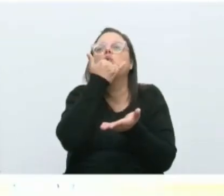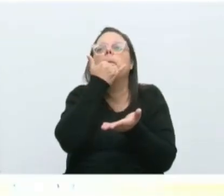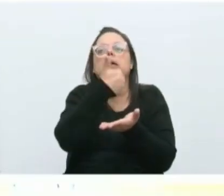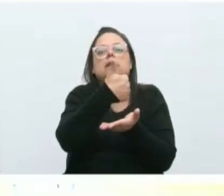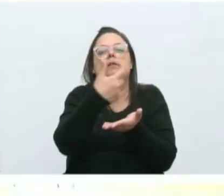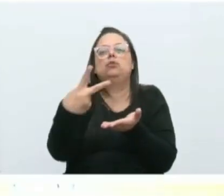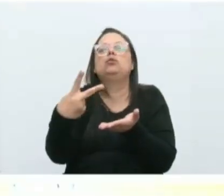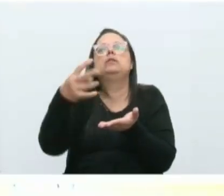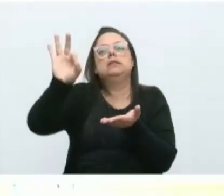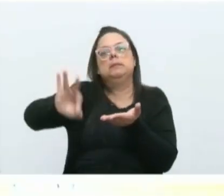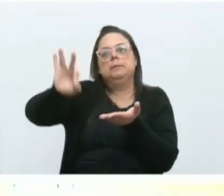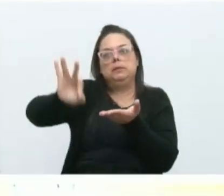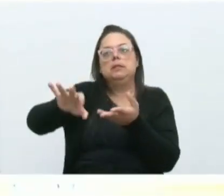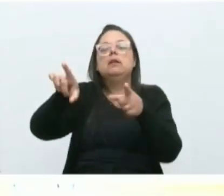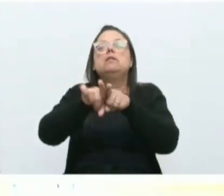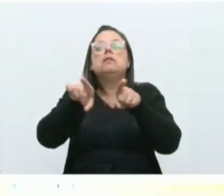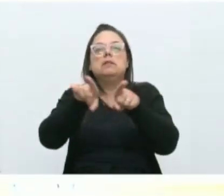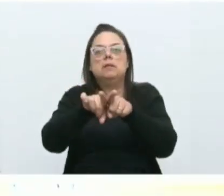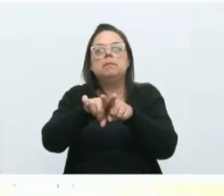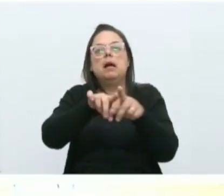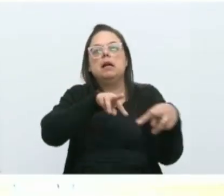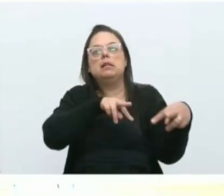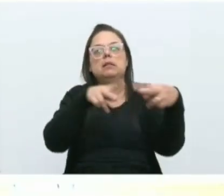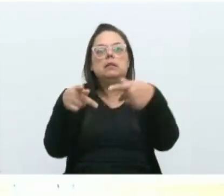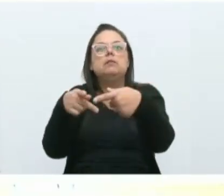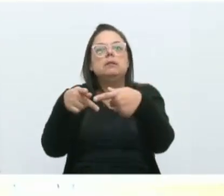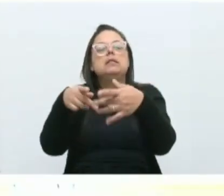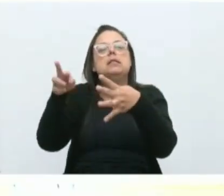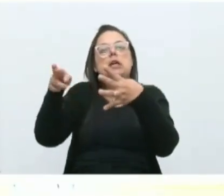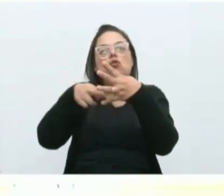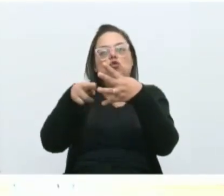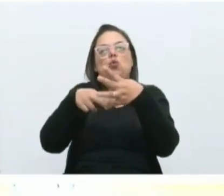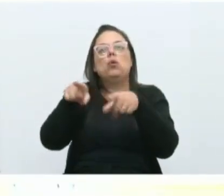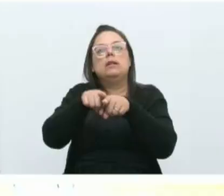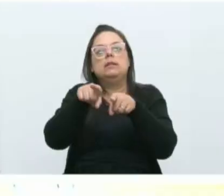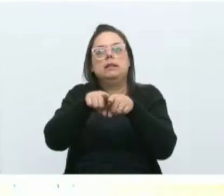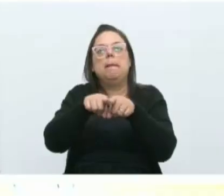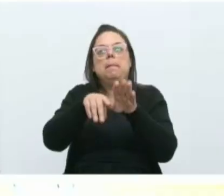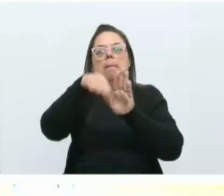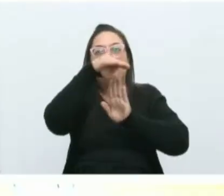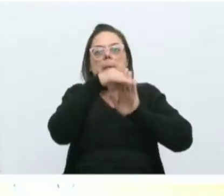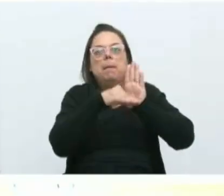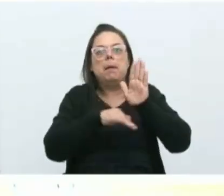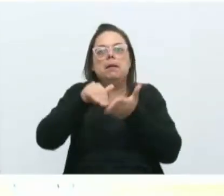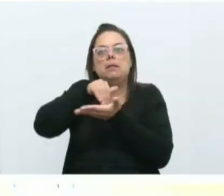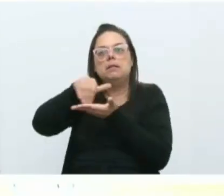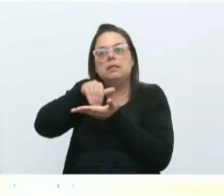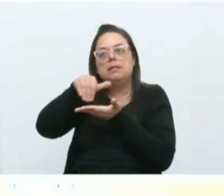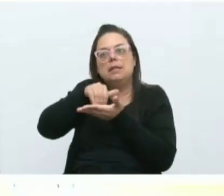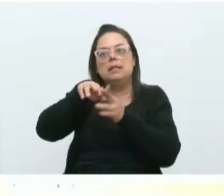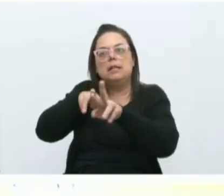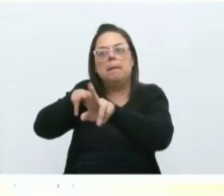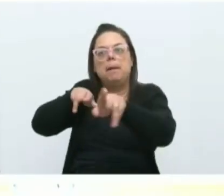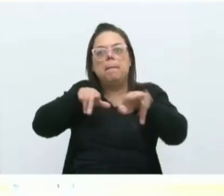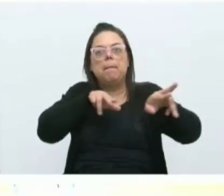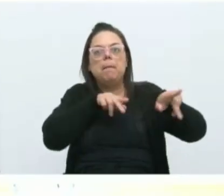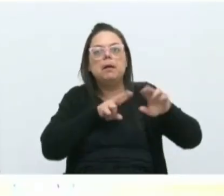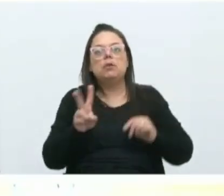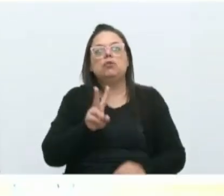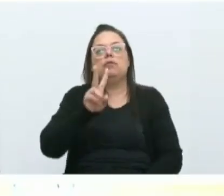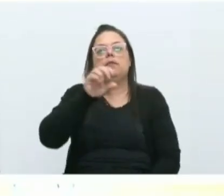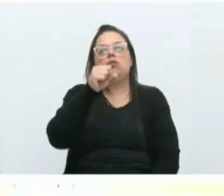temos transferência, remanejamento e transposição de recursos entre programas de secretarias diferentes, o valor